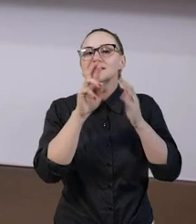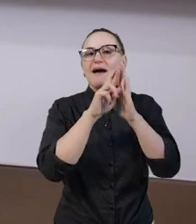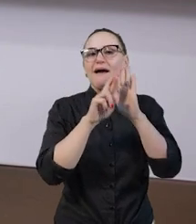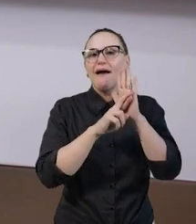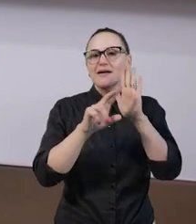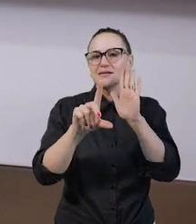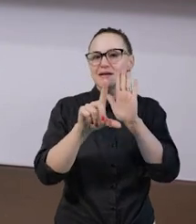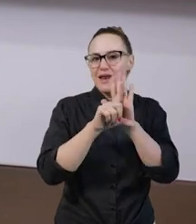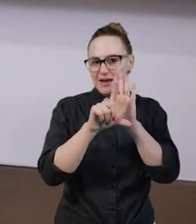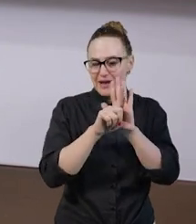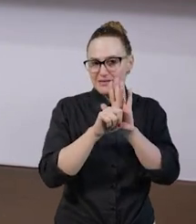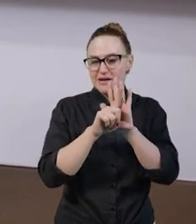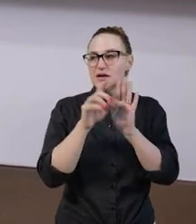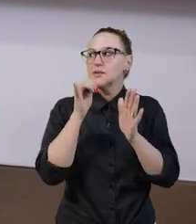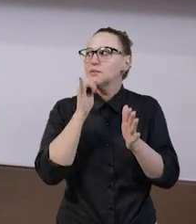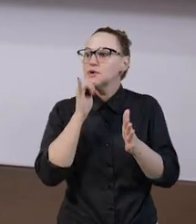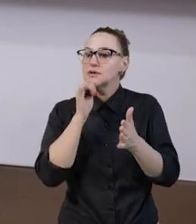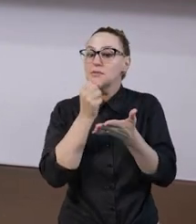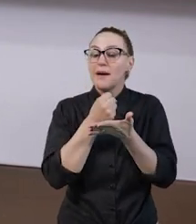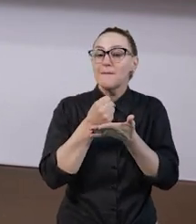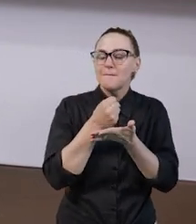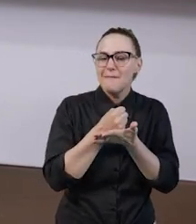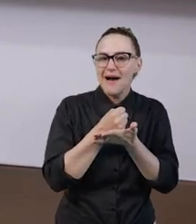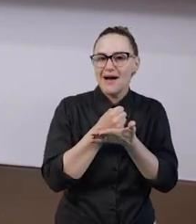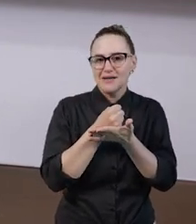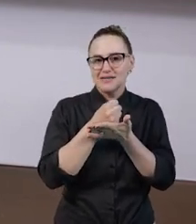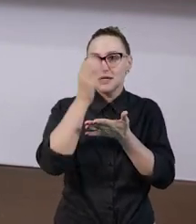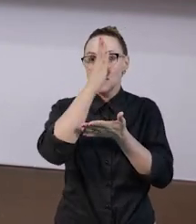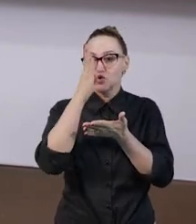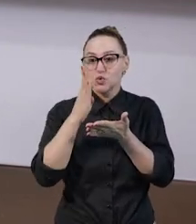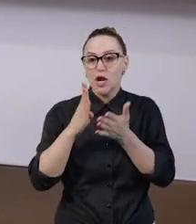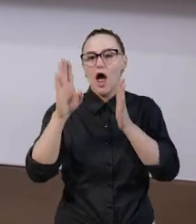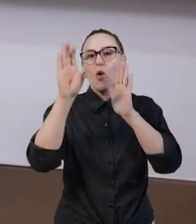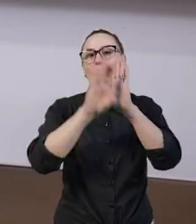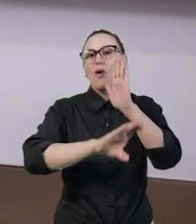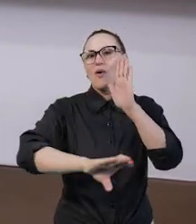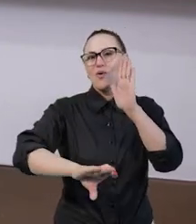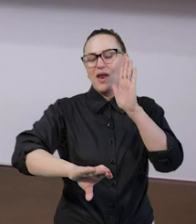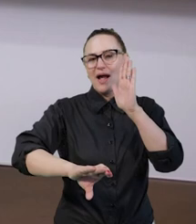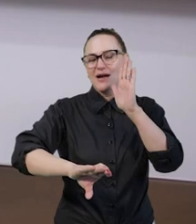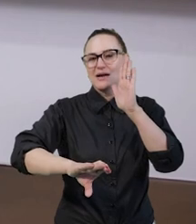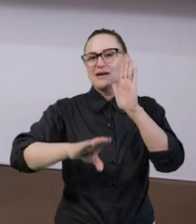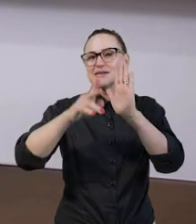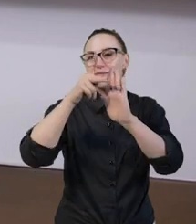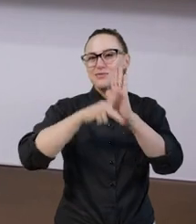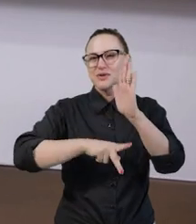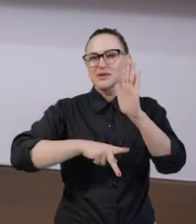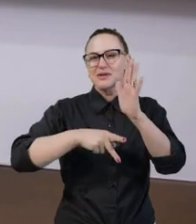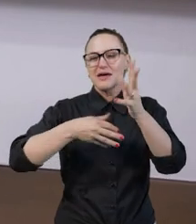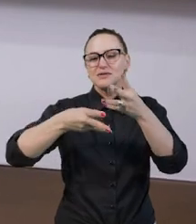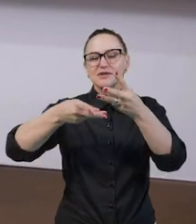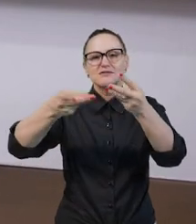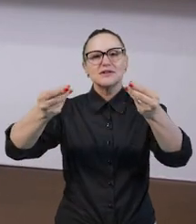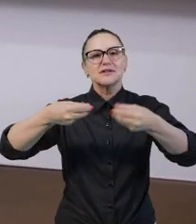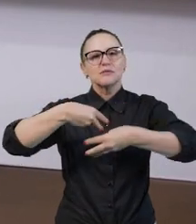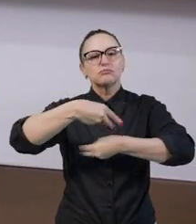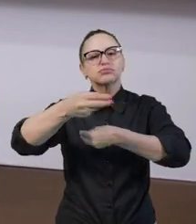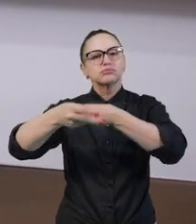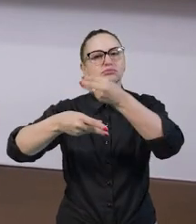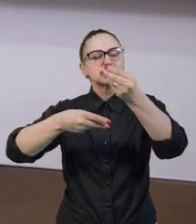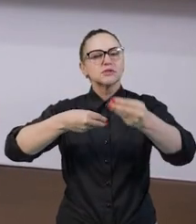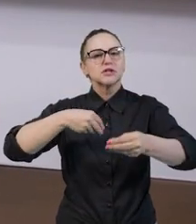a base Nacional como um curricular diante de um processo de flexibilidade de distribuição